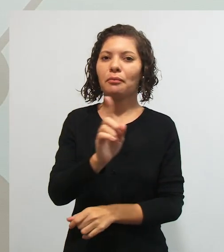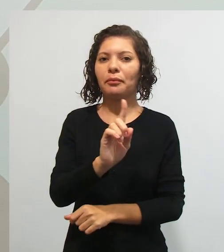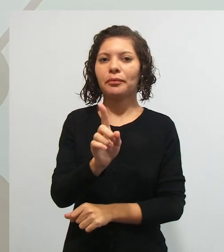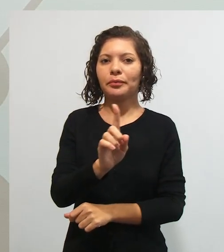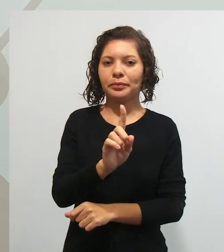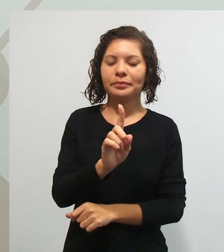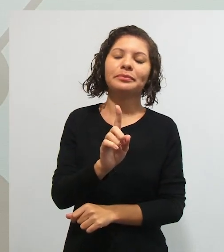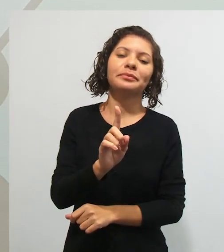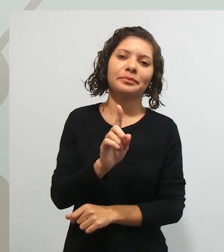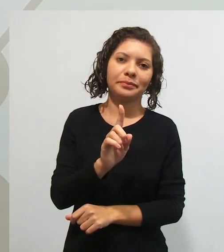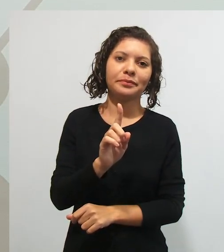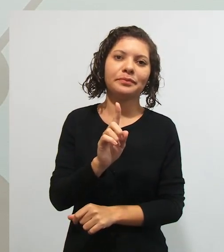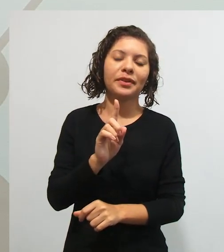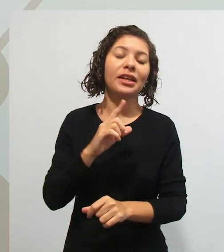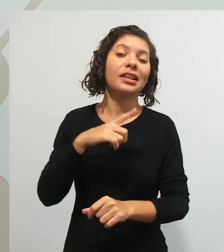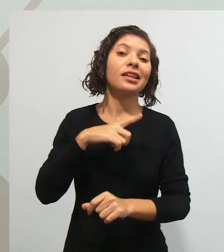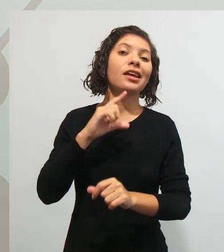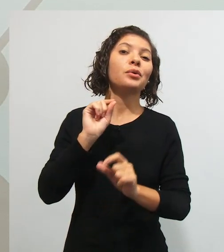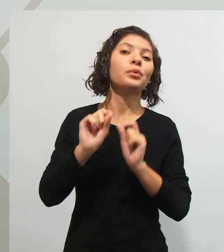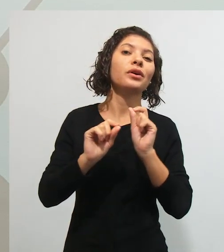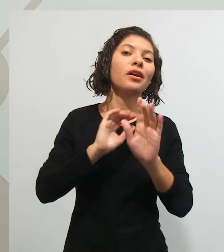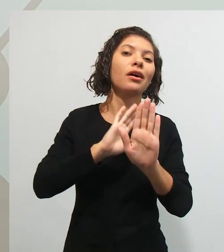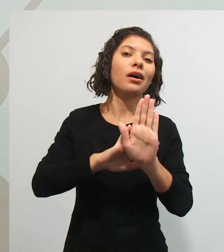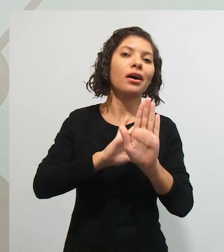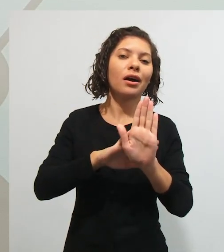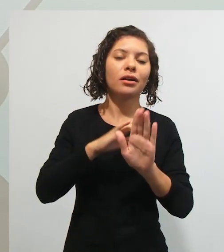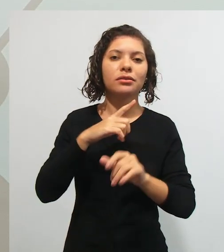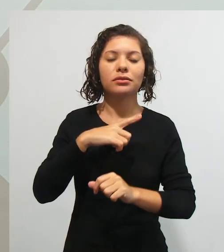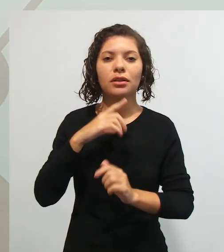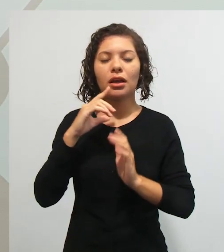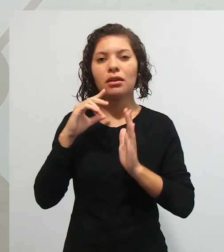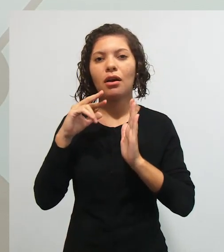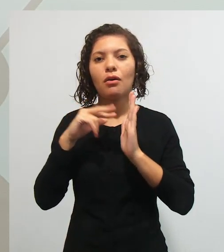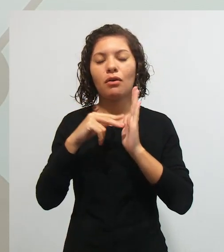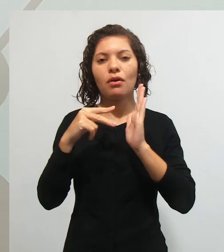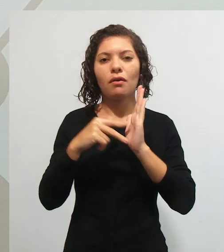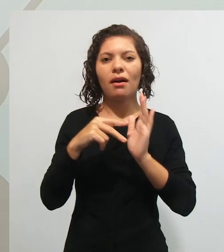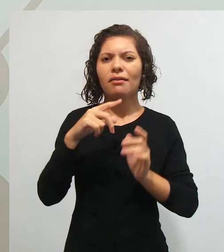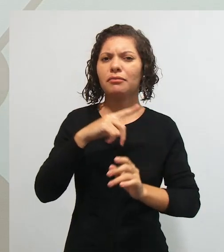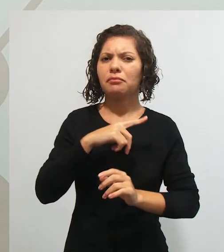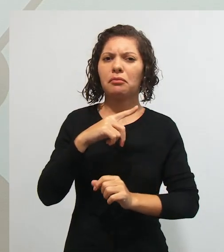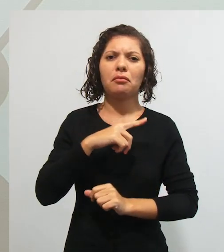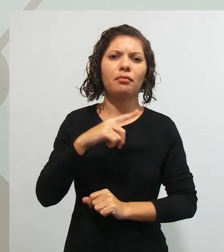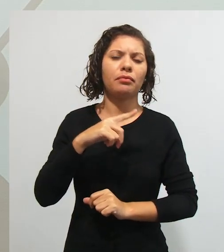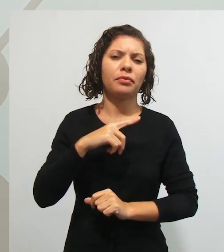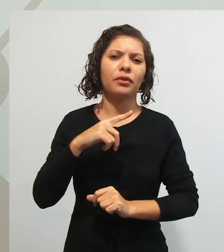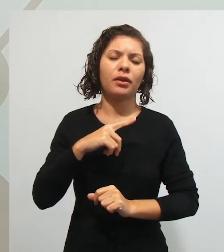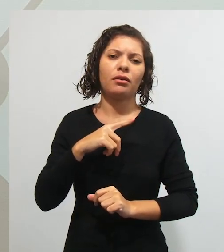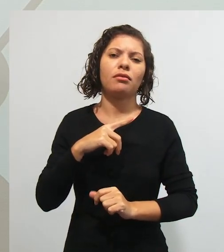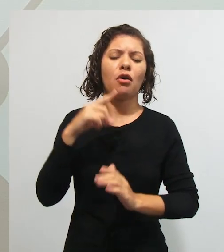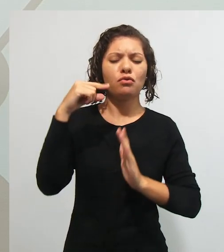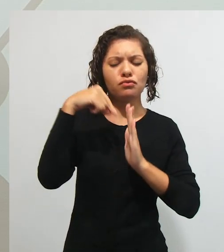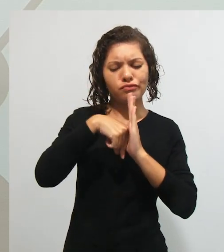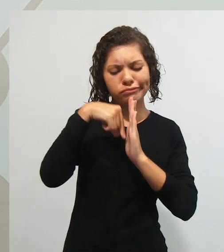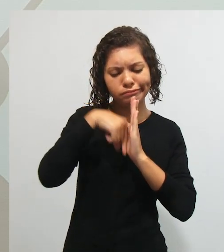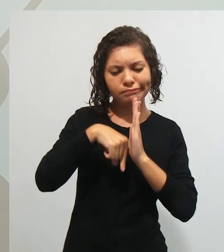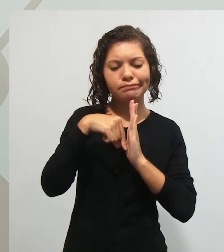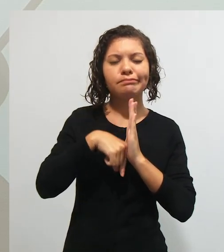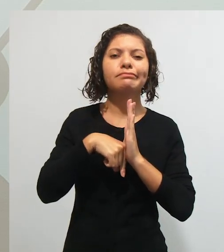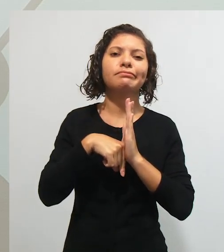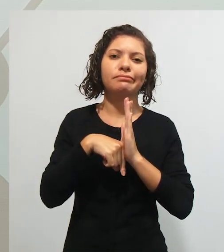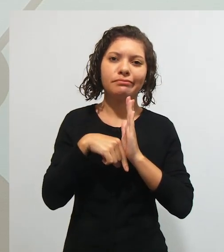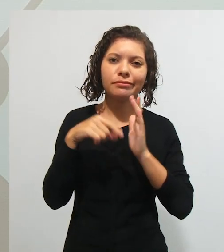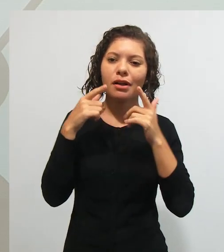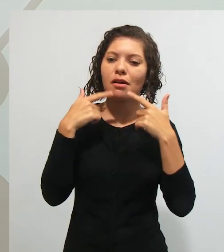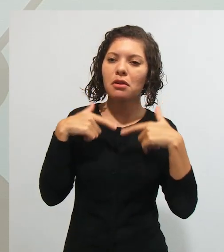simples oi, não é. Há intenções, há significados, há um universo de significados a partir de um simples ato